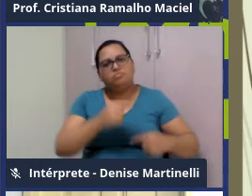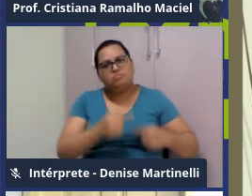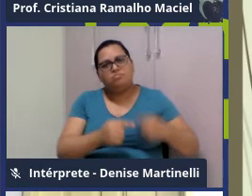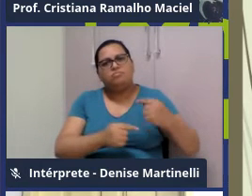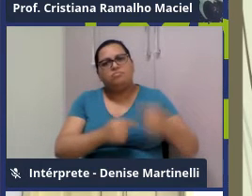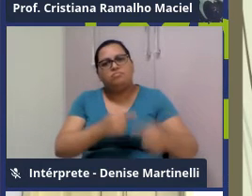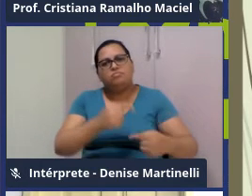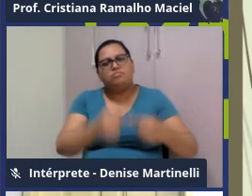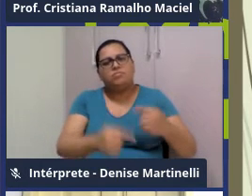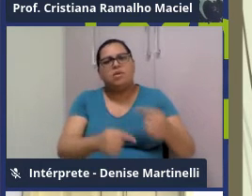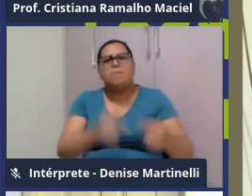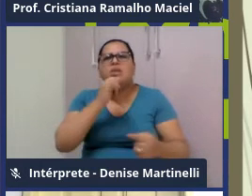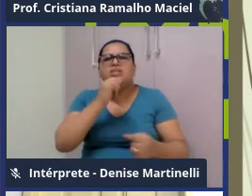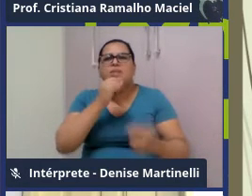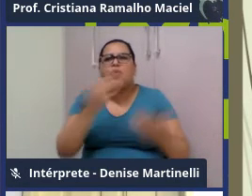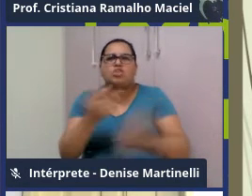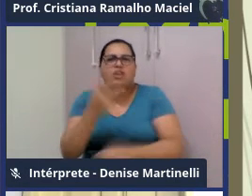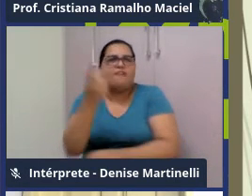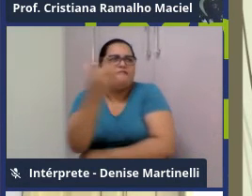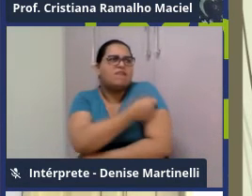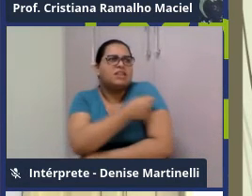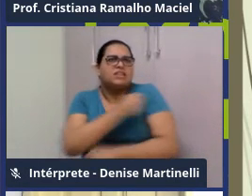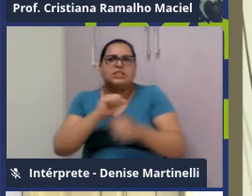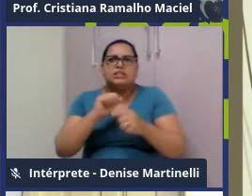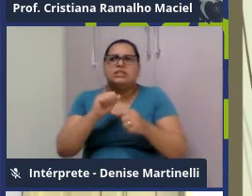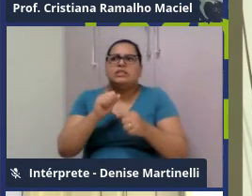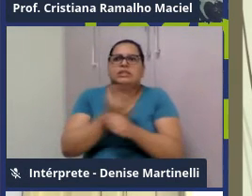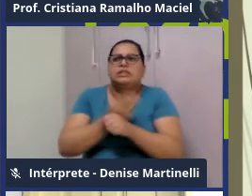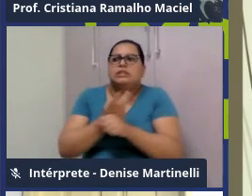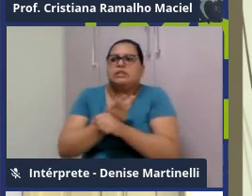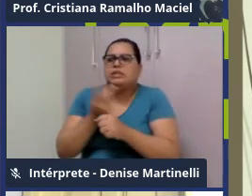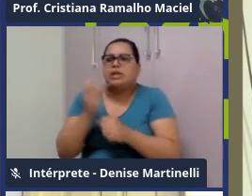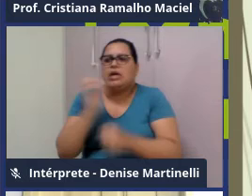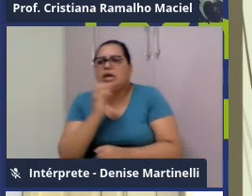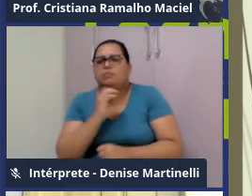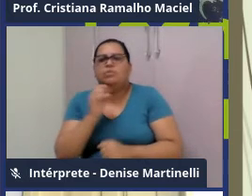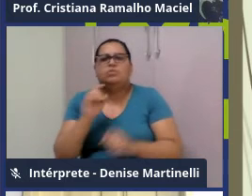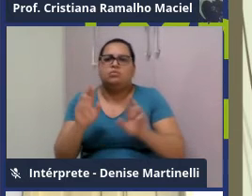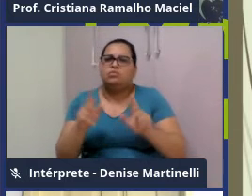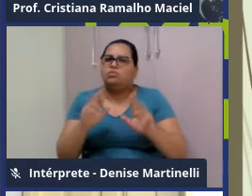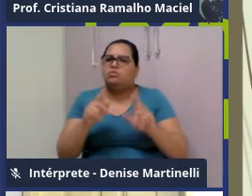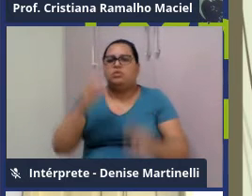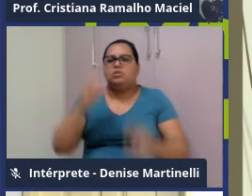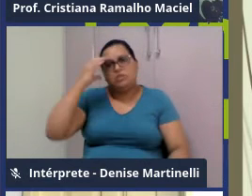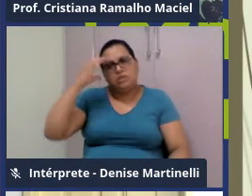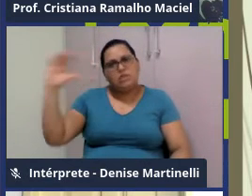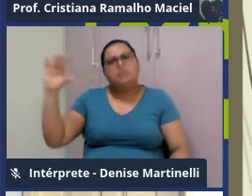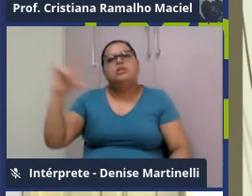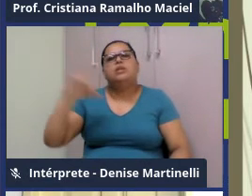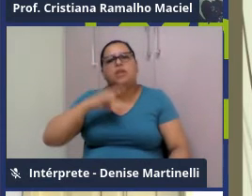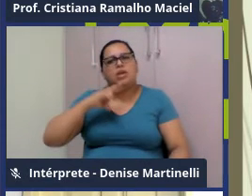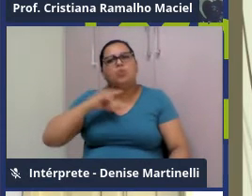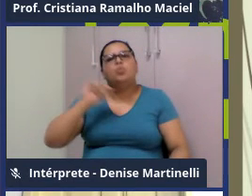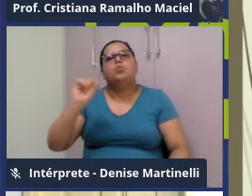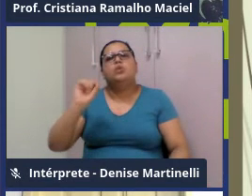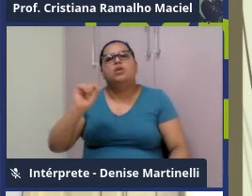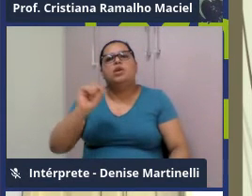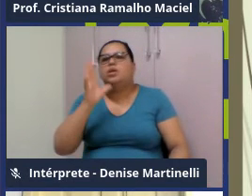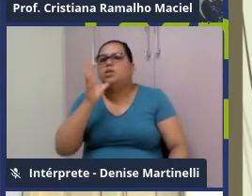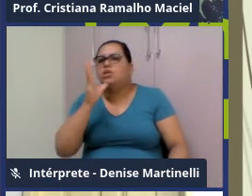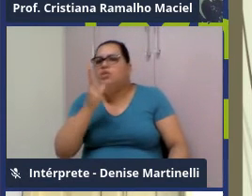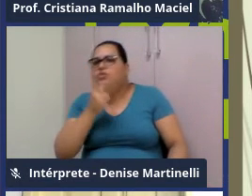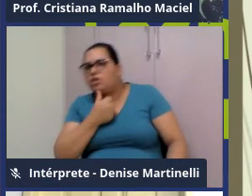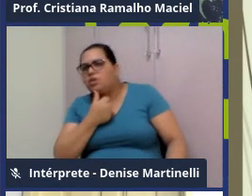a ciência tem a velocidade dela. Os ganhos são maravilhosos, mas ela vai ter sempre a velocidade dela para